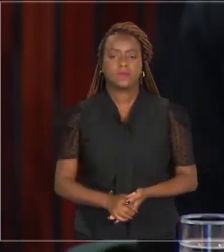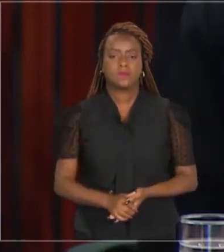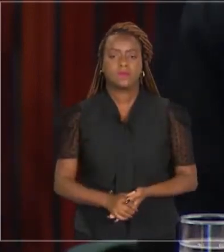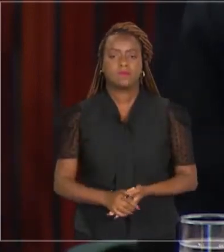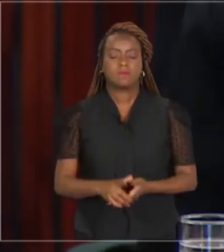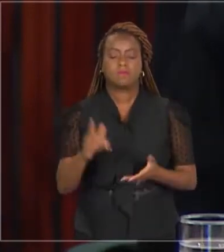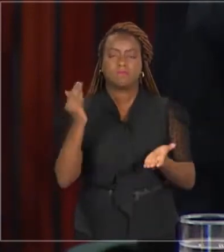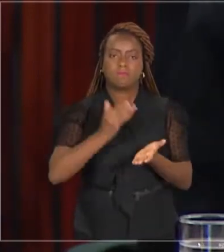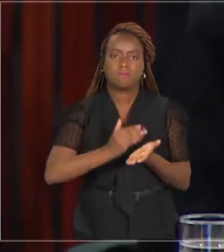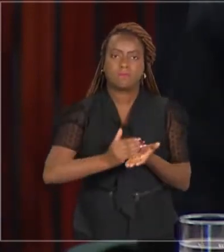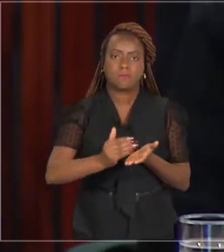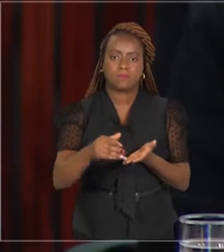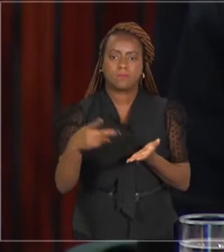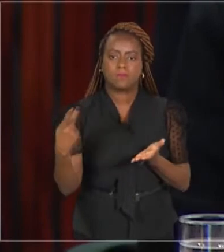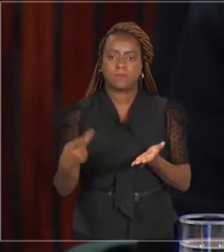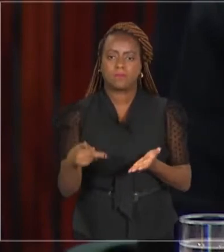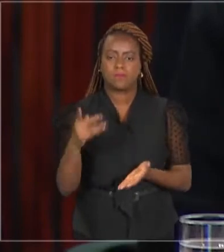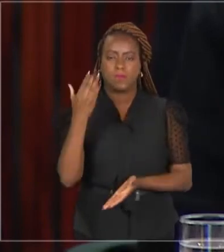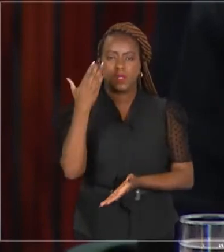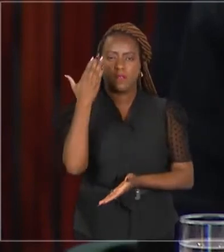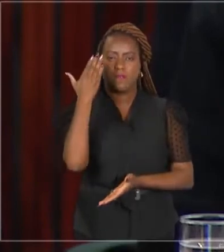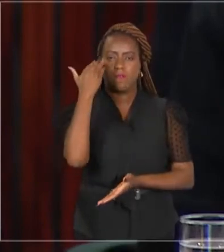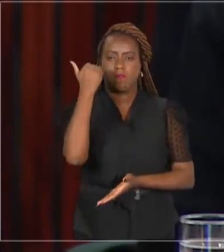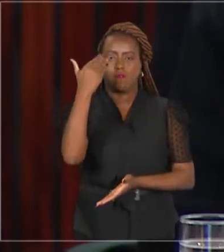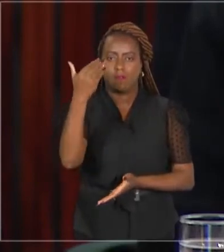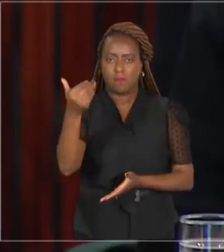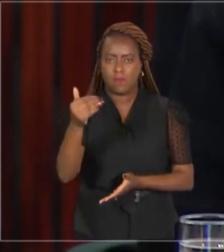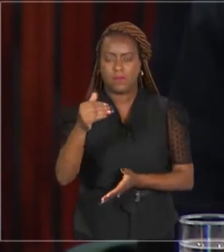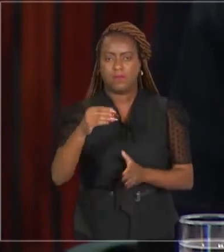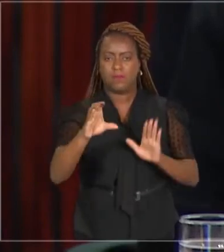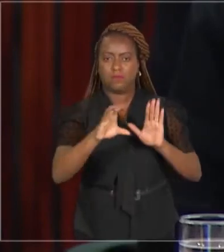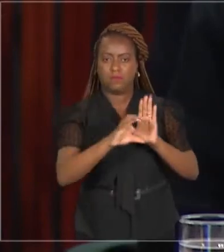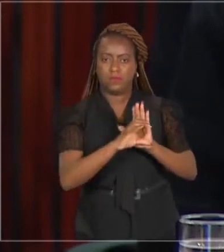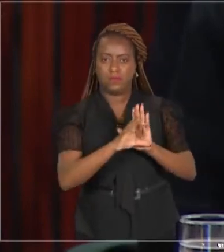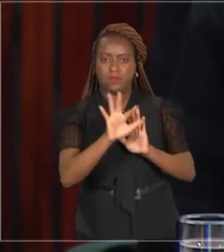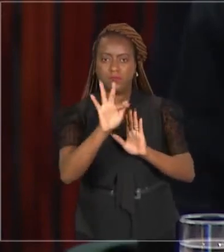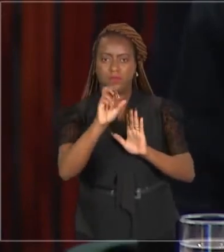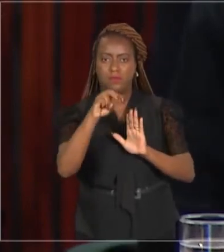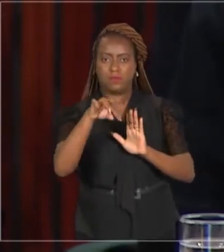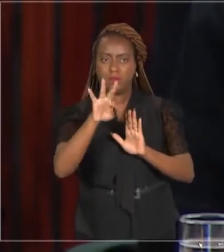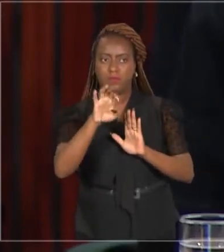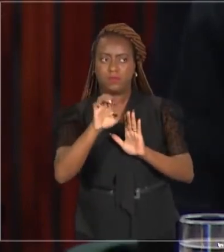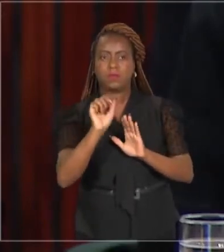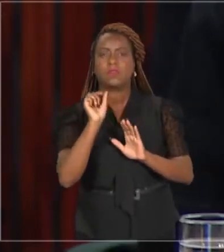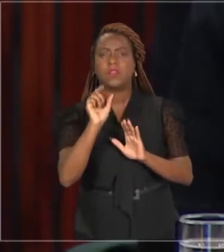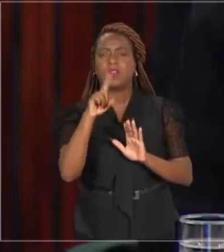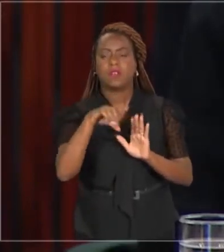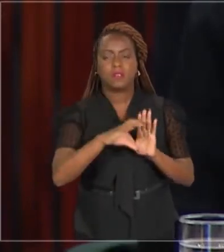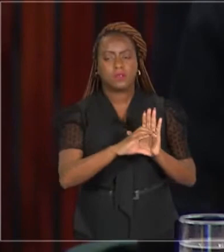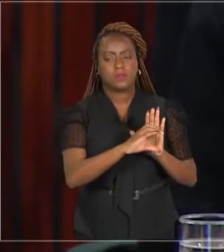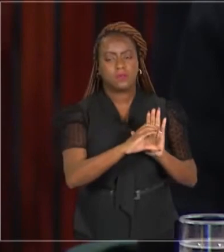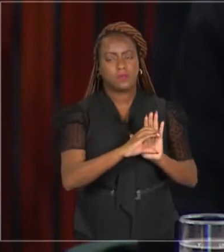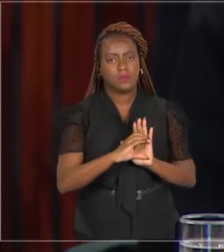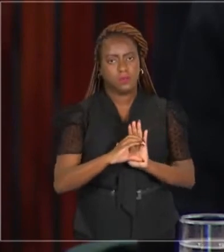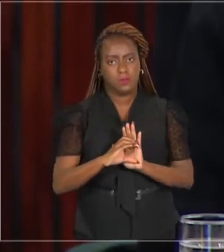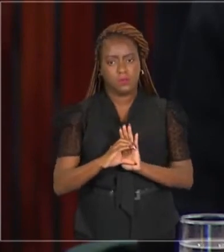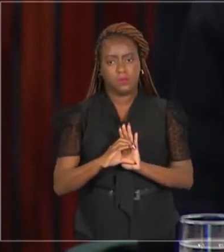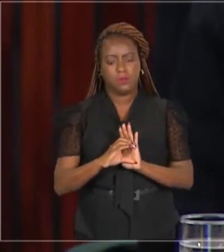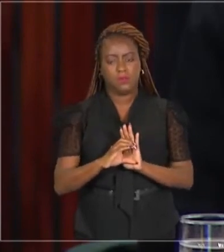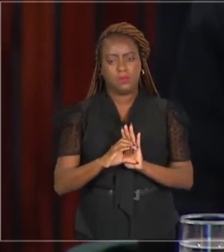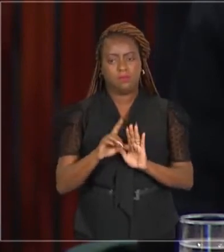com abertura do famoso é código fonte que na verdade são códigos são